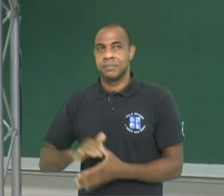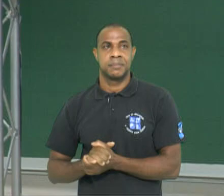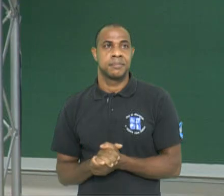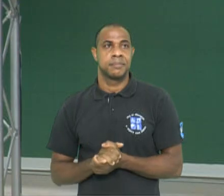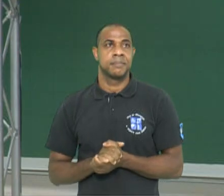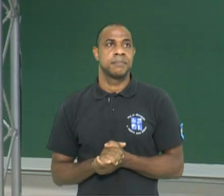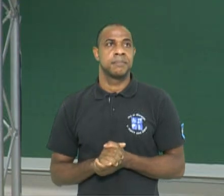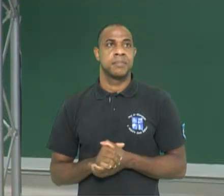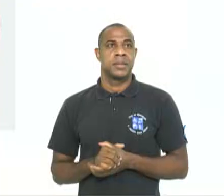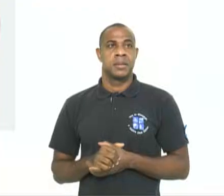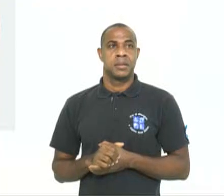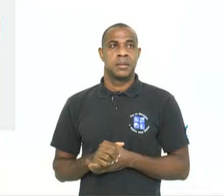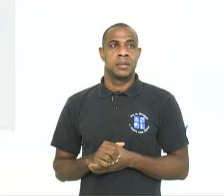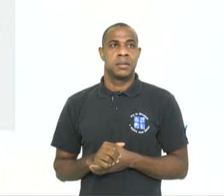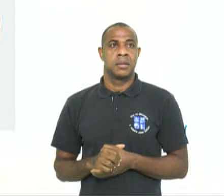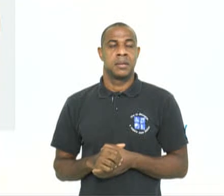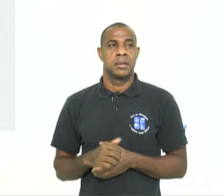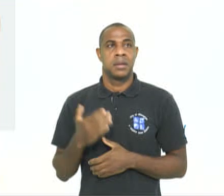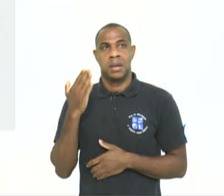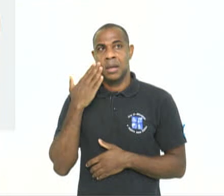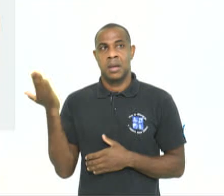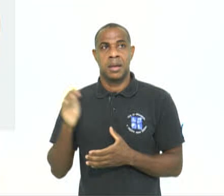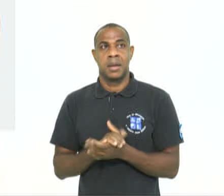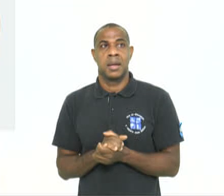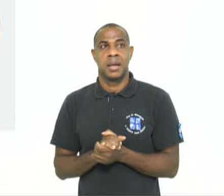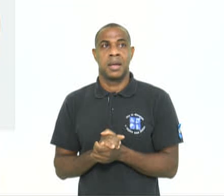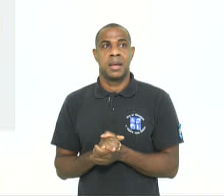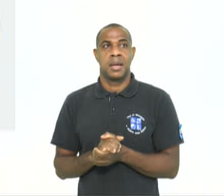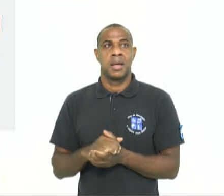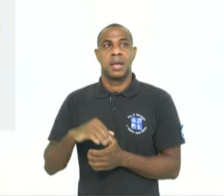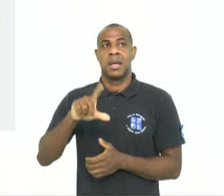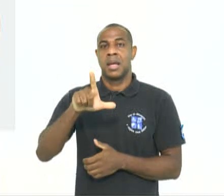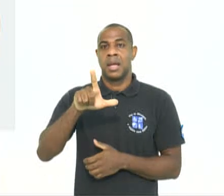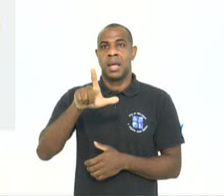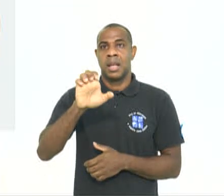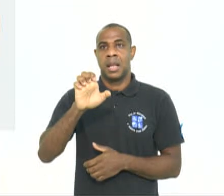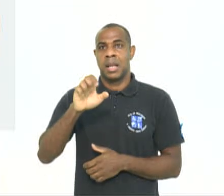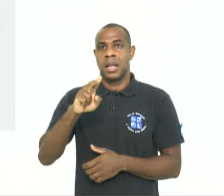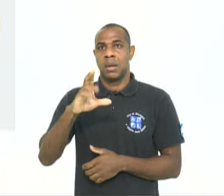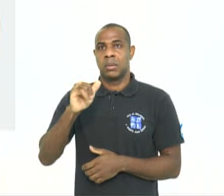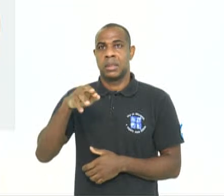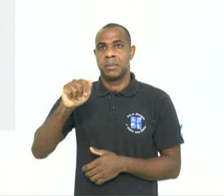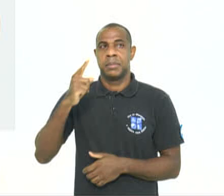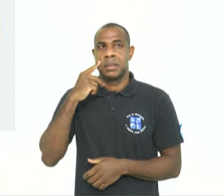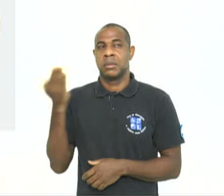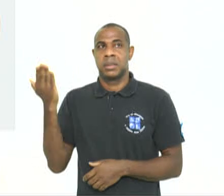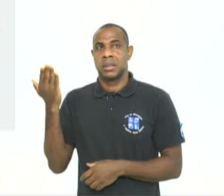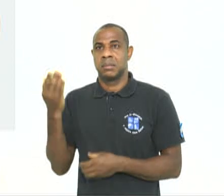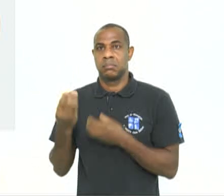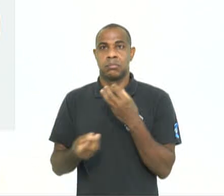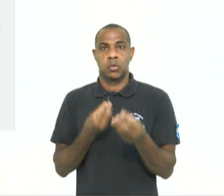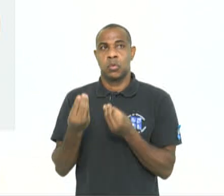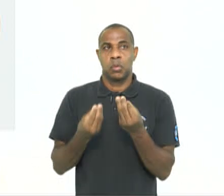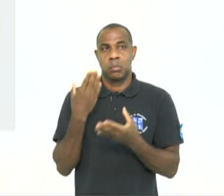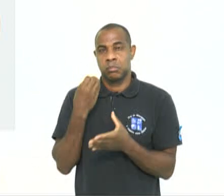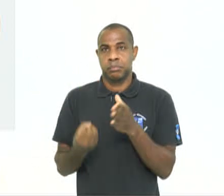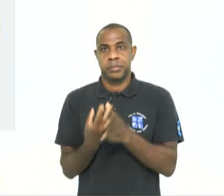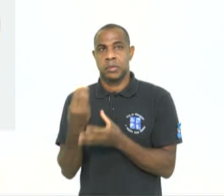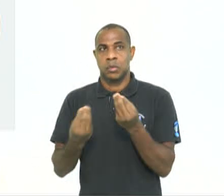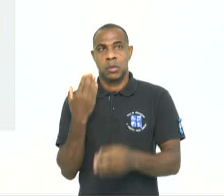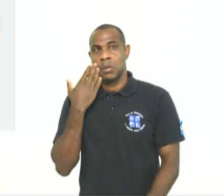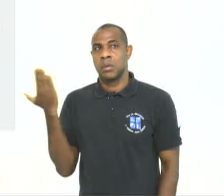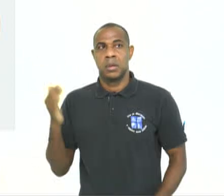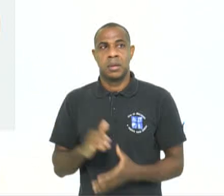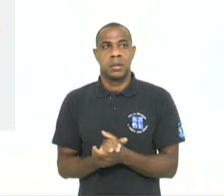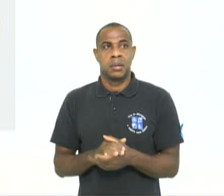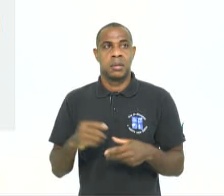ali. Essas leucemias podem ser classificadas de acordo com as células que elas vão afetar. Muito bem, elas vão ser chamadas de